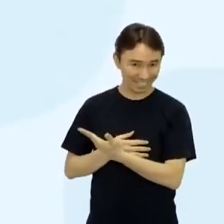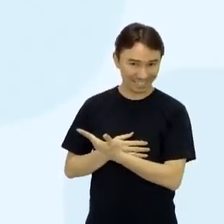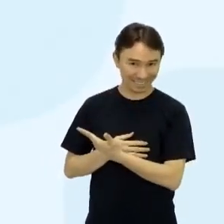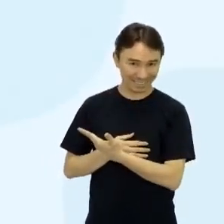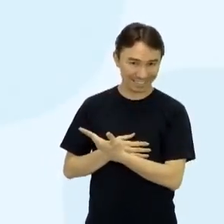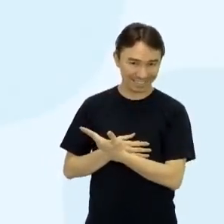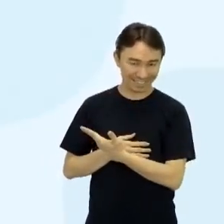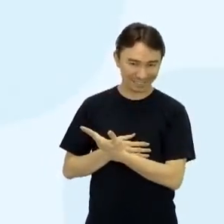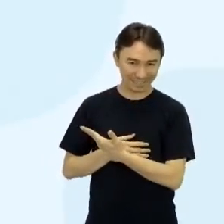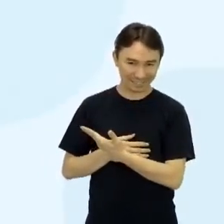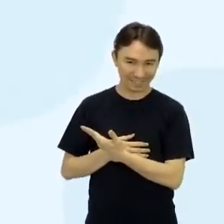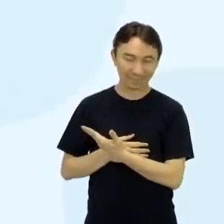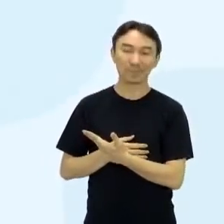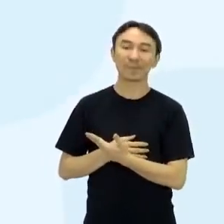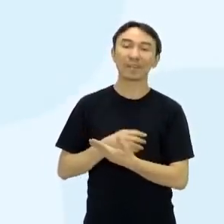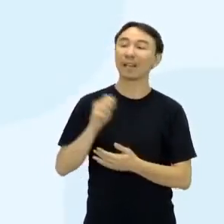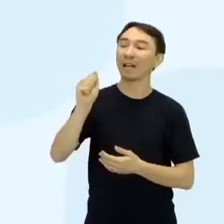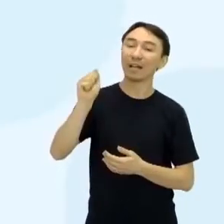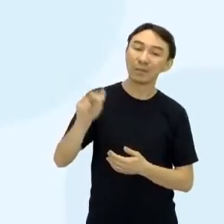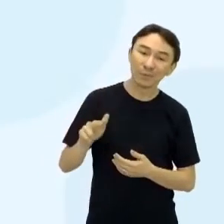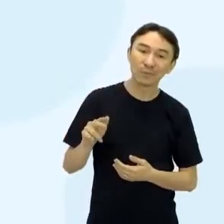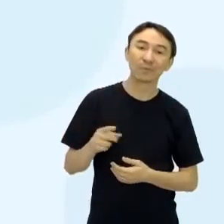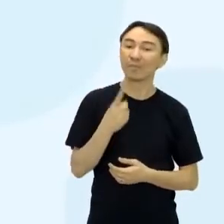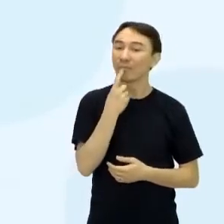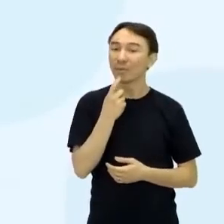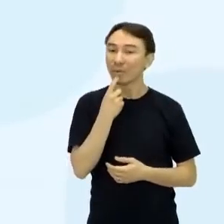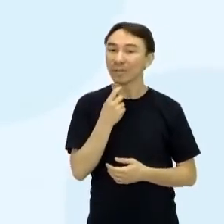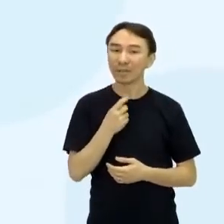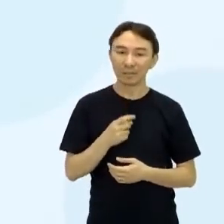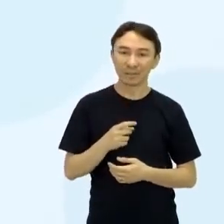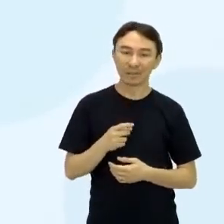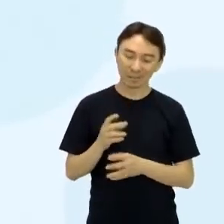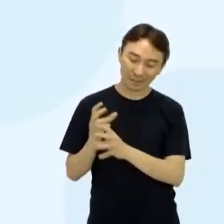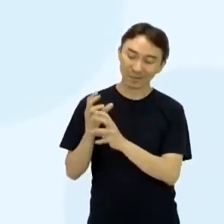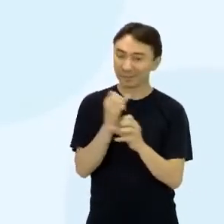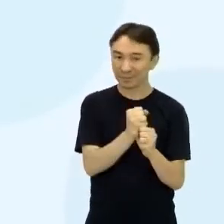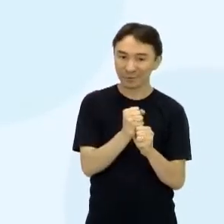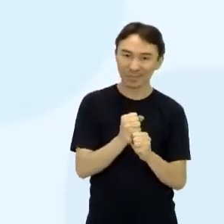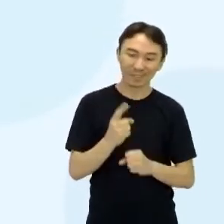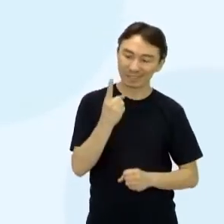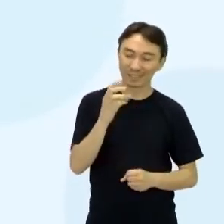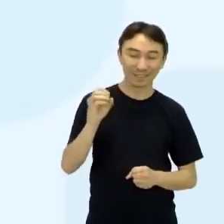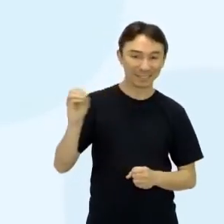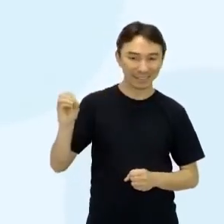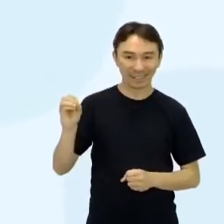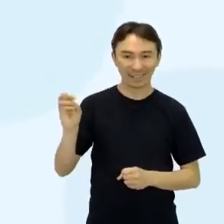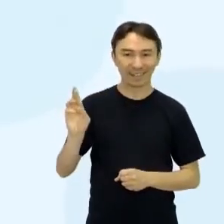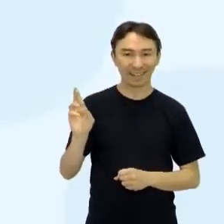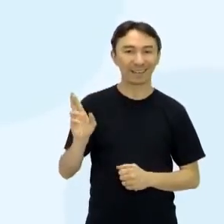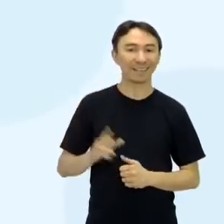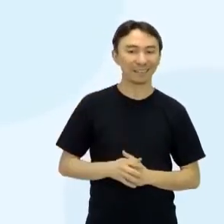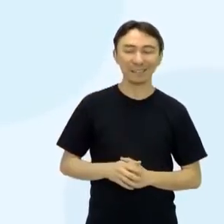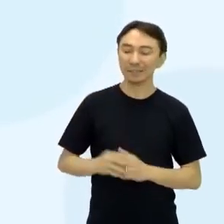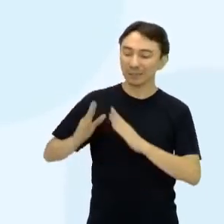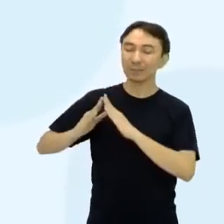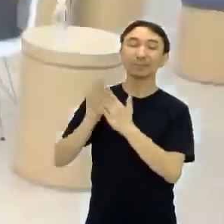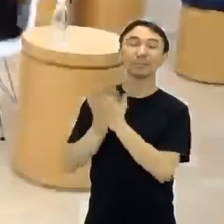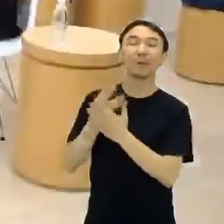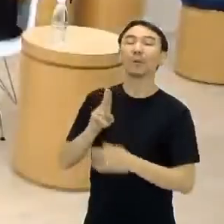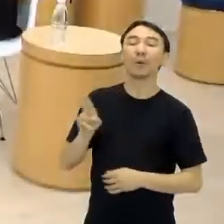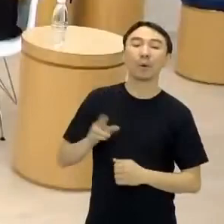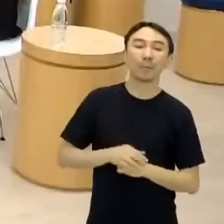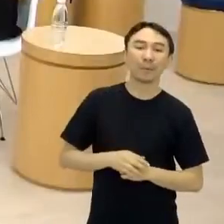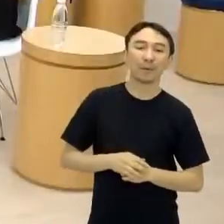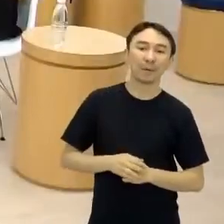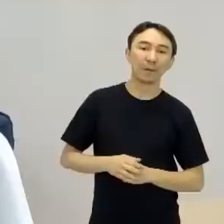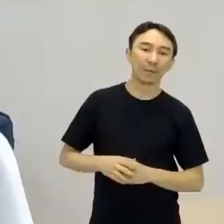50 azulzinho mais 50 vermelhinho é igual a 100 verde. Bonitinho, né? Qual é o nome da escola? Desculpa. Maria